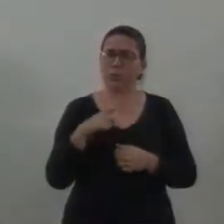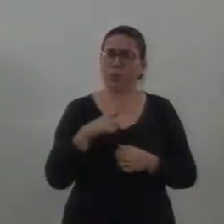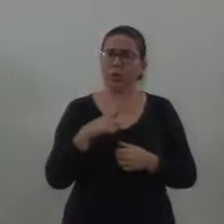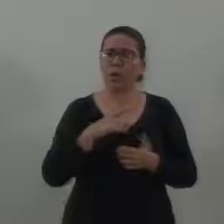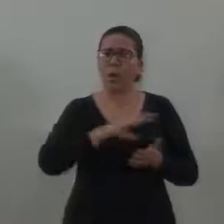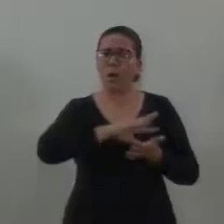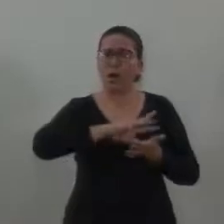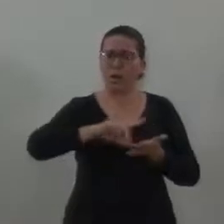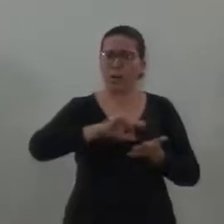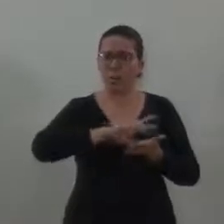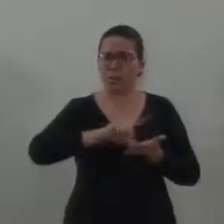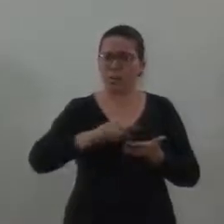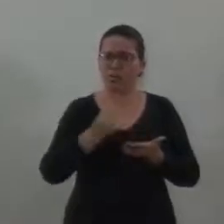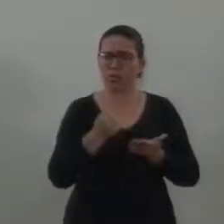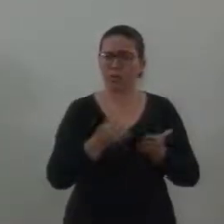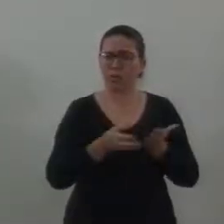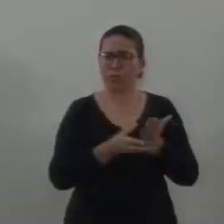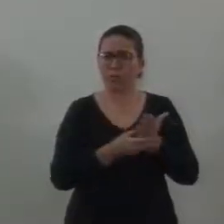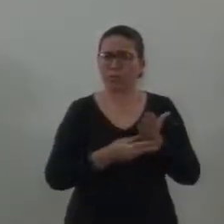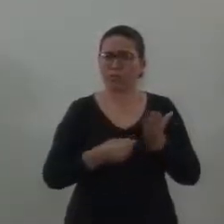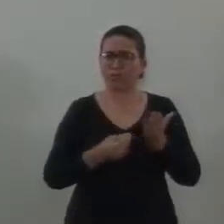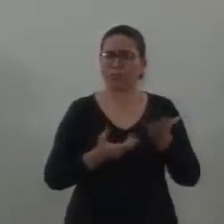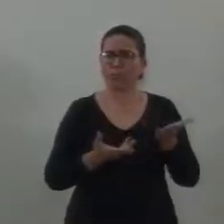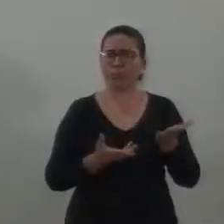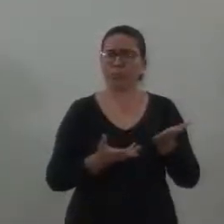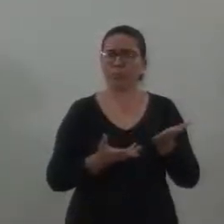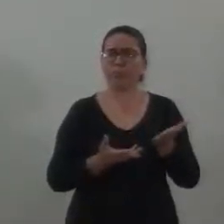desviou, né, para não falar outro verbo,